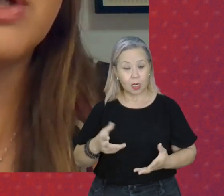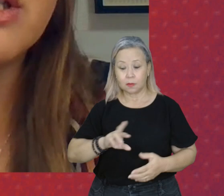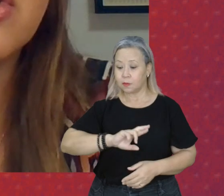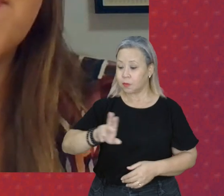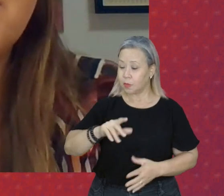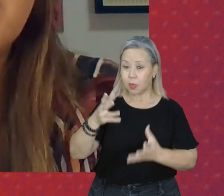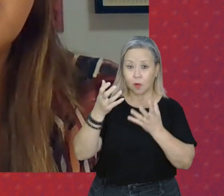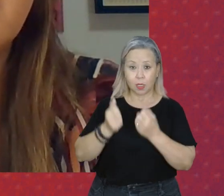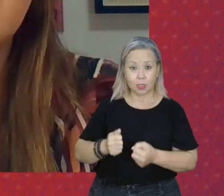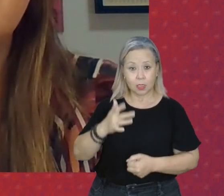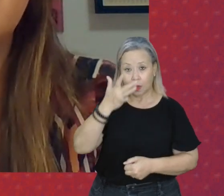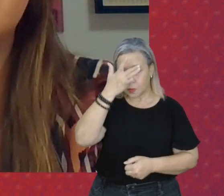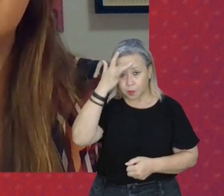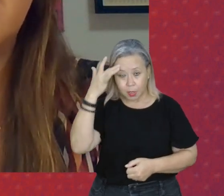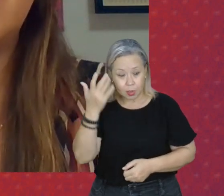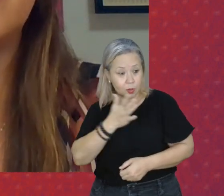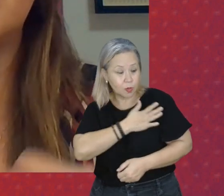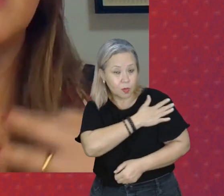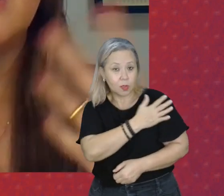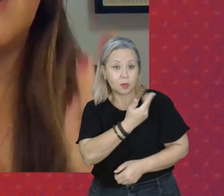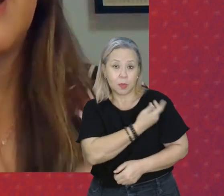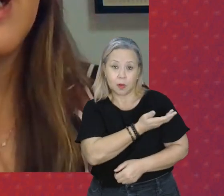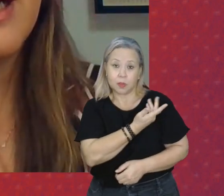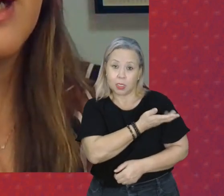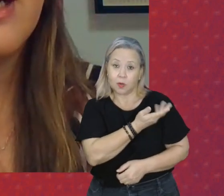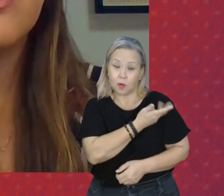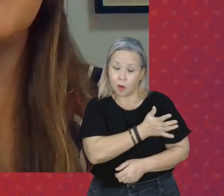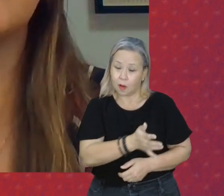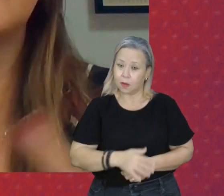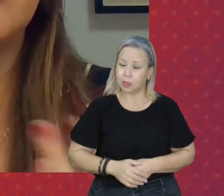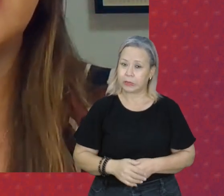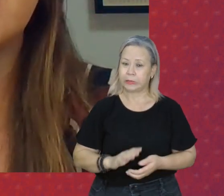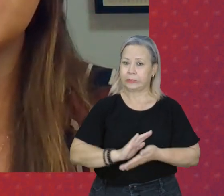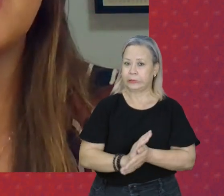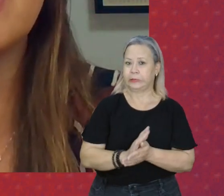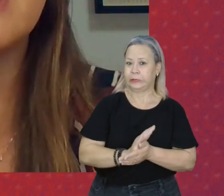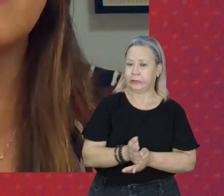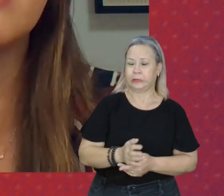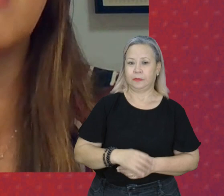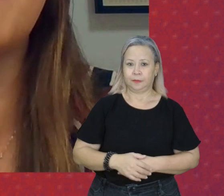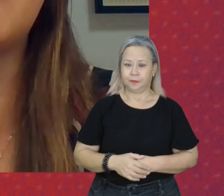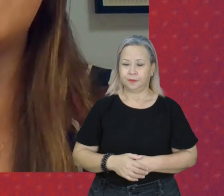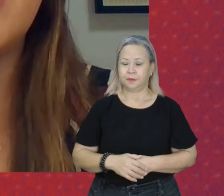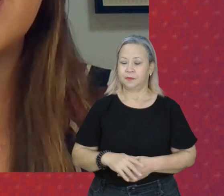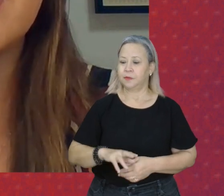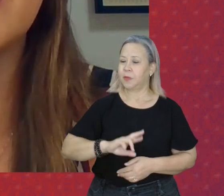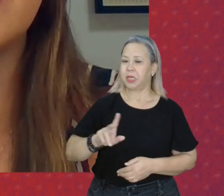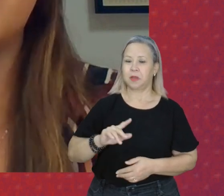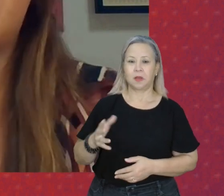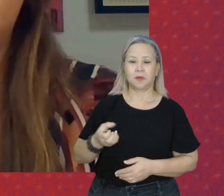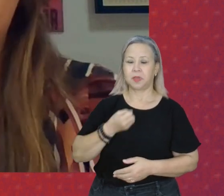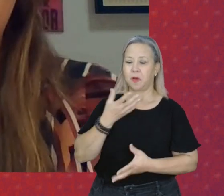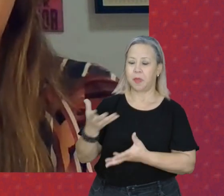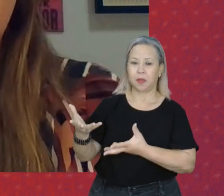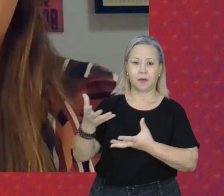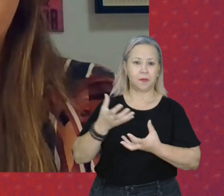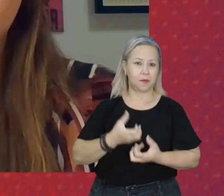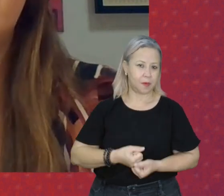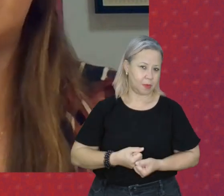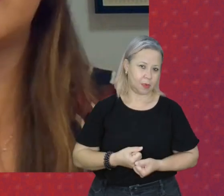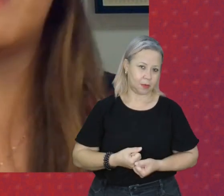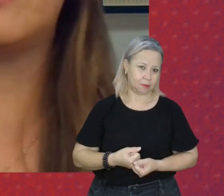que são imbuídas de discriminação, de misoginia. Essas pessoas não são bem-vindas no espectro